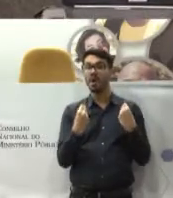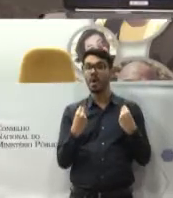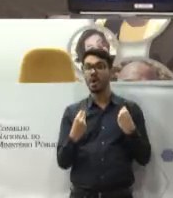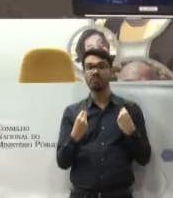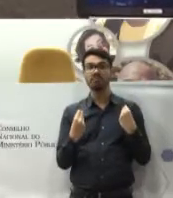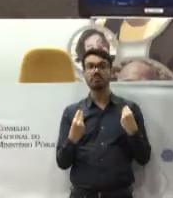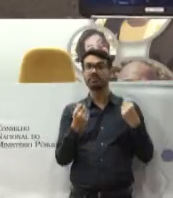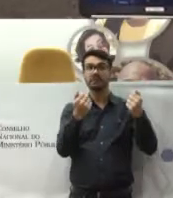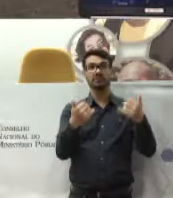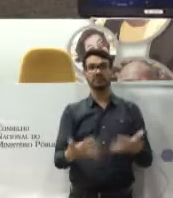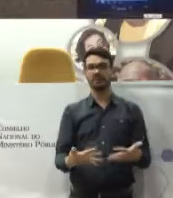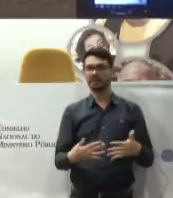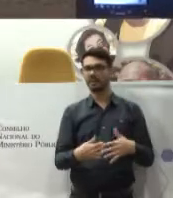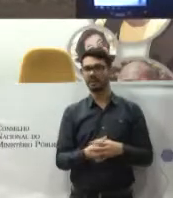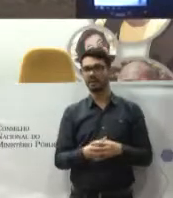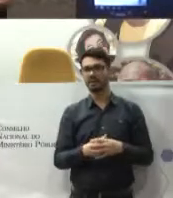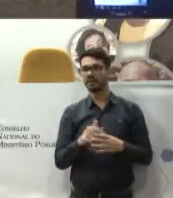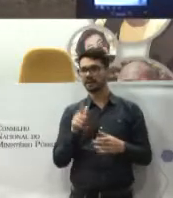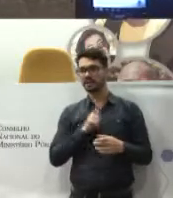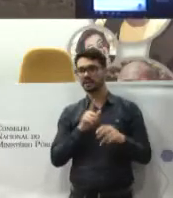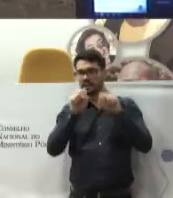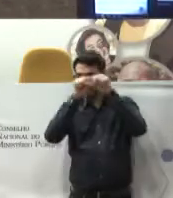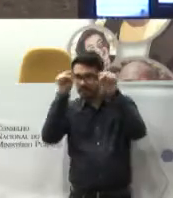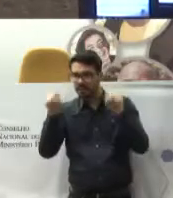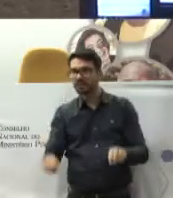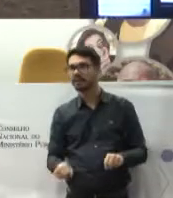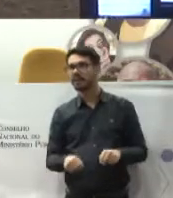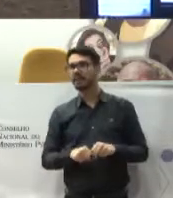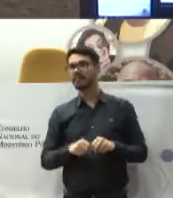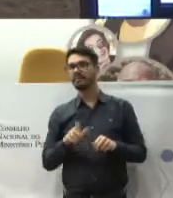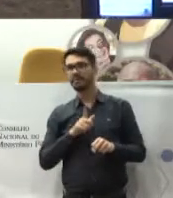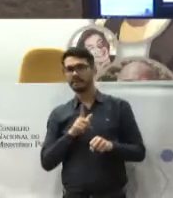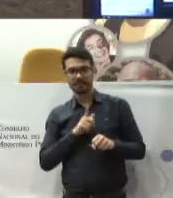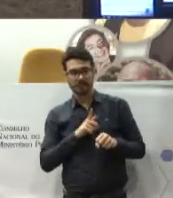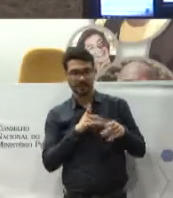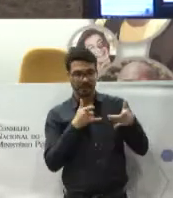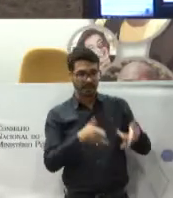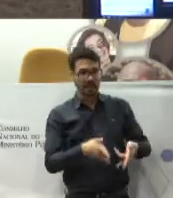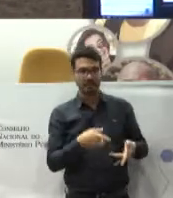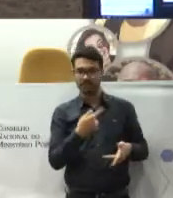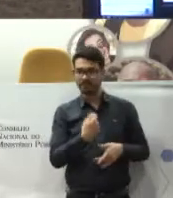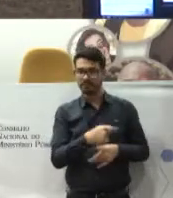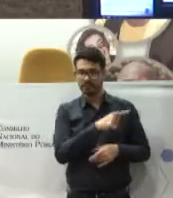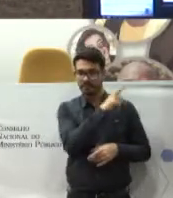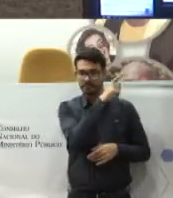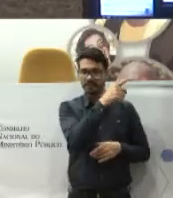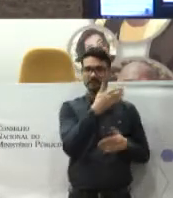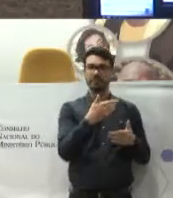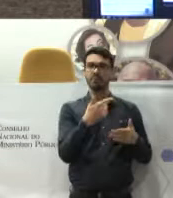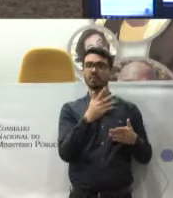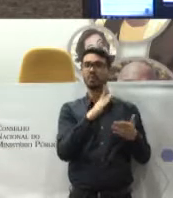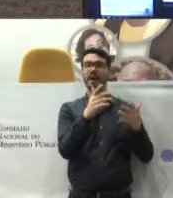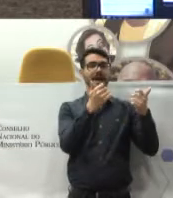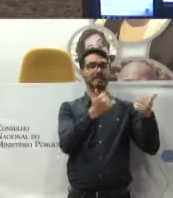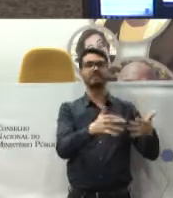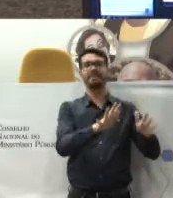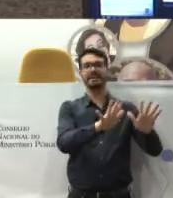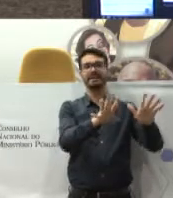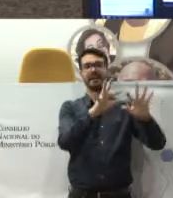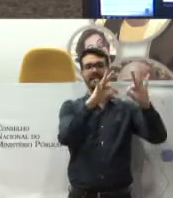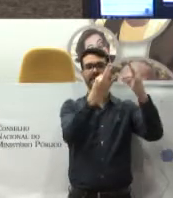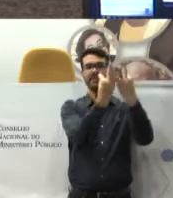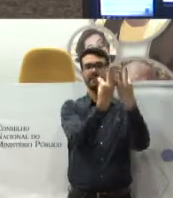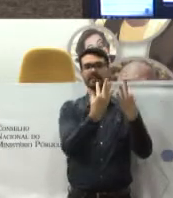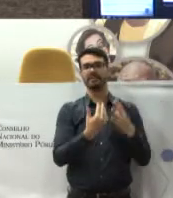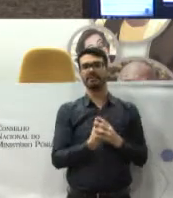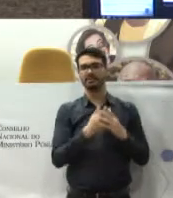isso, né? Olha, é porque tem um sistema e tem tantos leitos e a gente precisa desse leito para fulano. Não é assim que funciona, né?